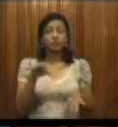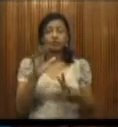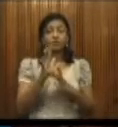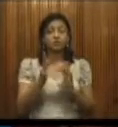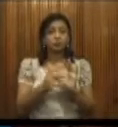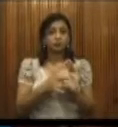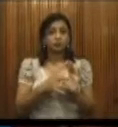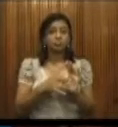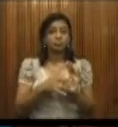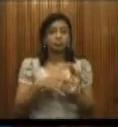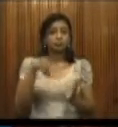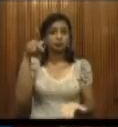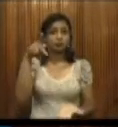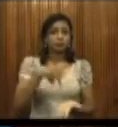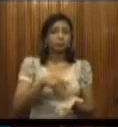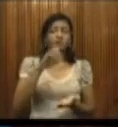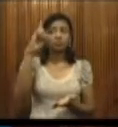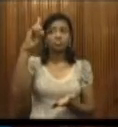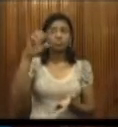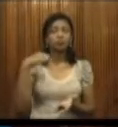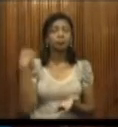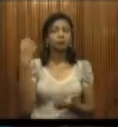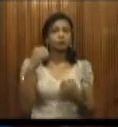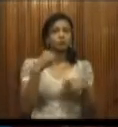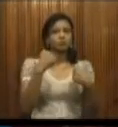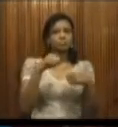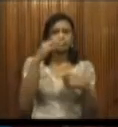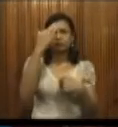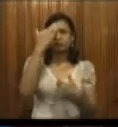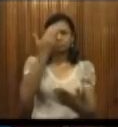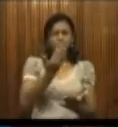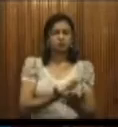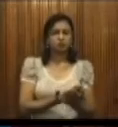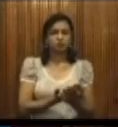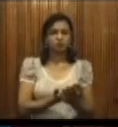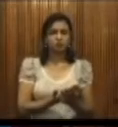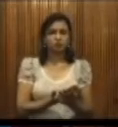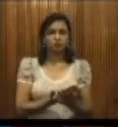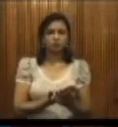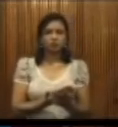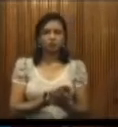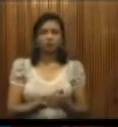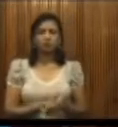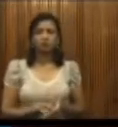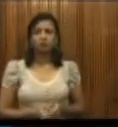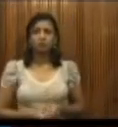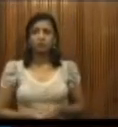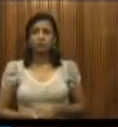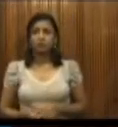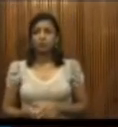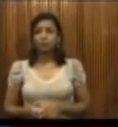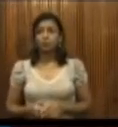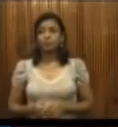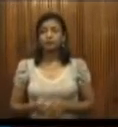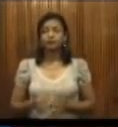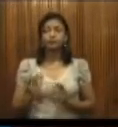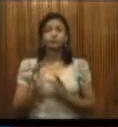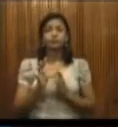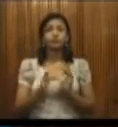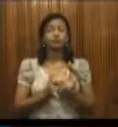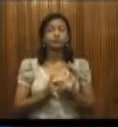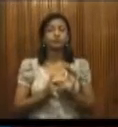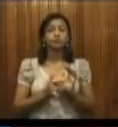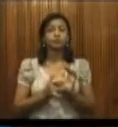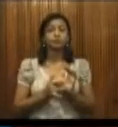disser, nós precisamos confiar, precisamos considerar, precisamos abraçar. E aí Jesus Cristo chega até aquele